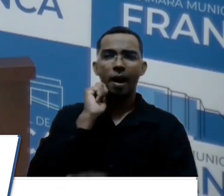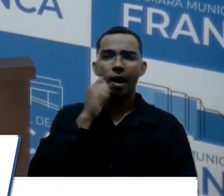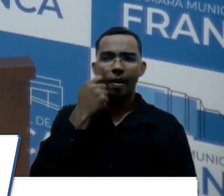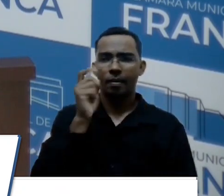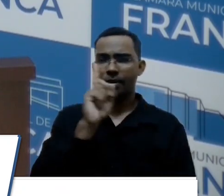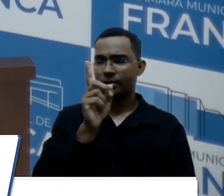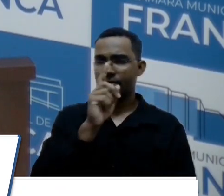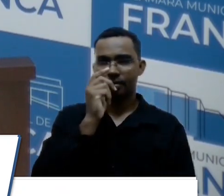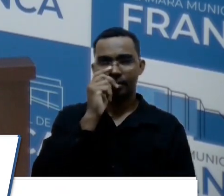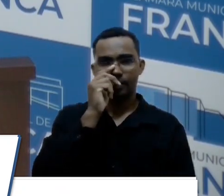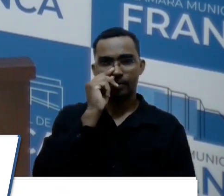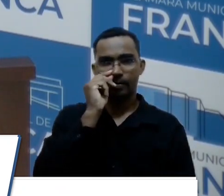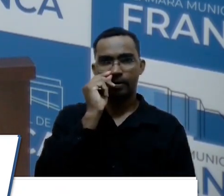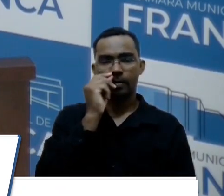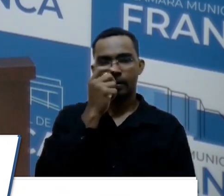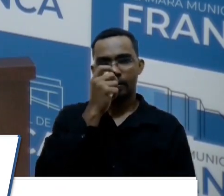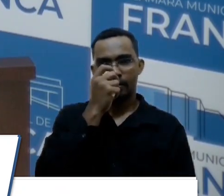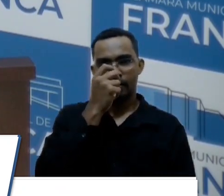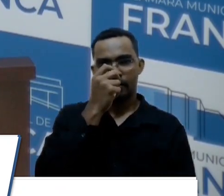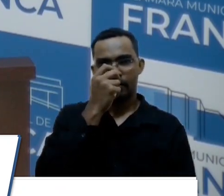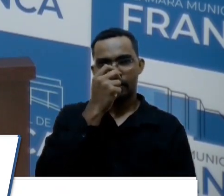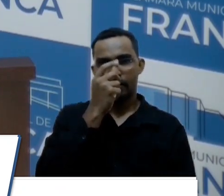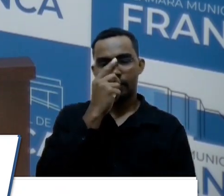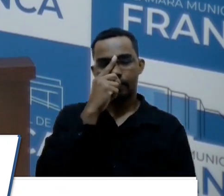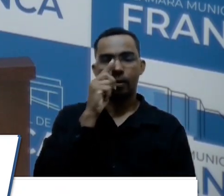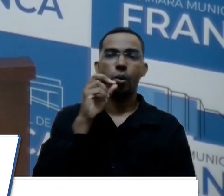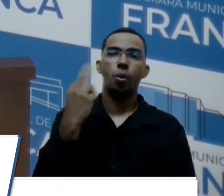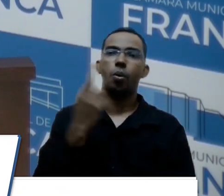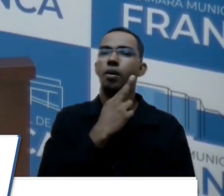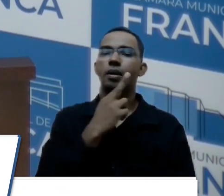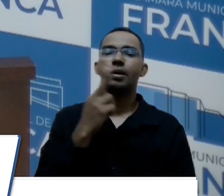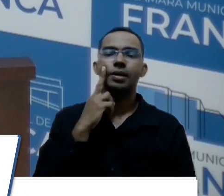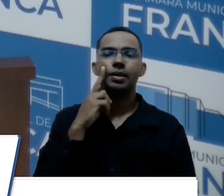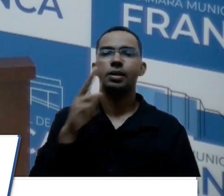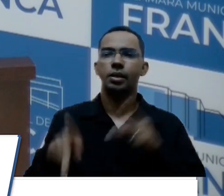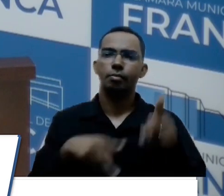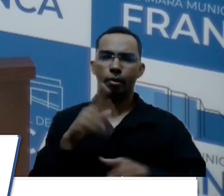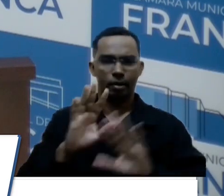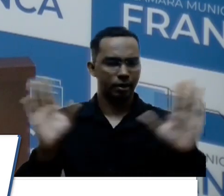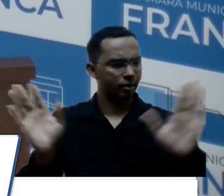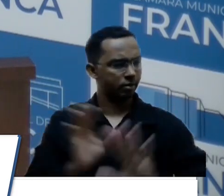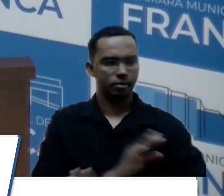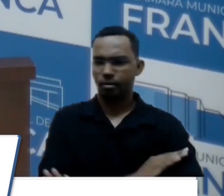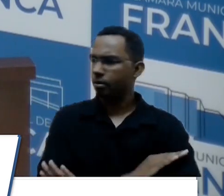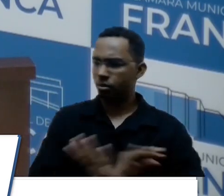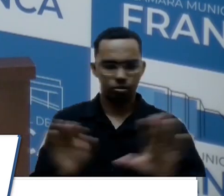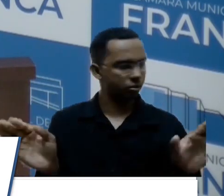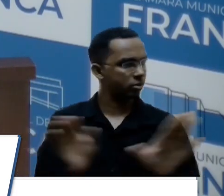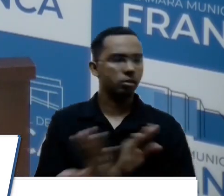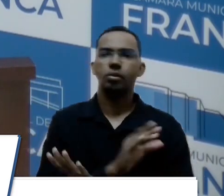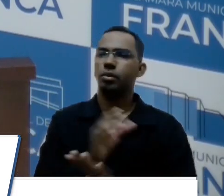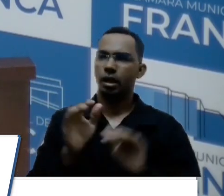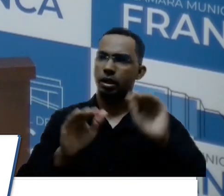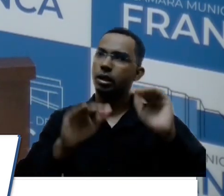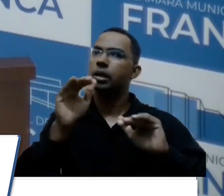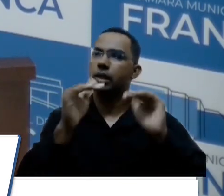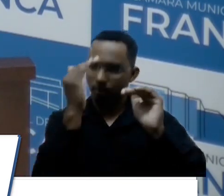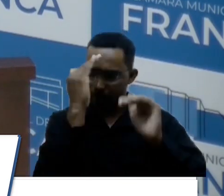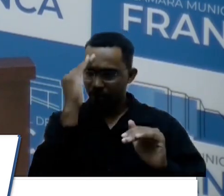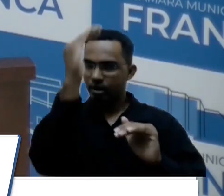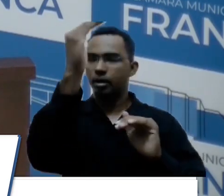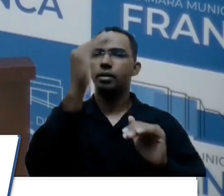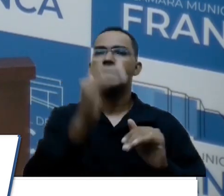como se for lá no restaurante popular. Né? Não, não. Aí tem grau de prioridade de